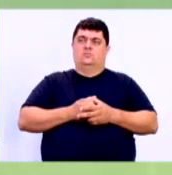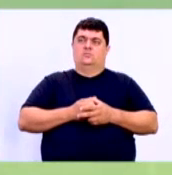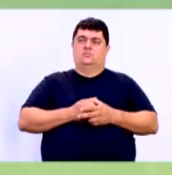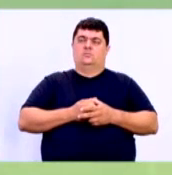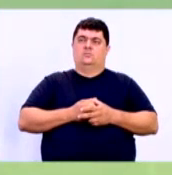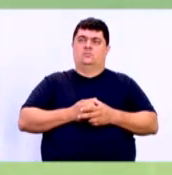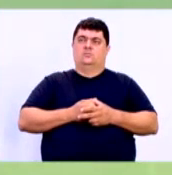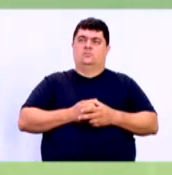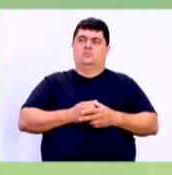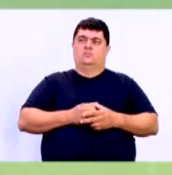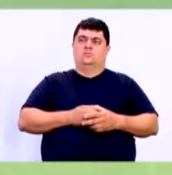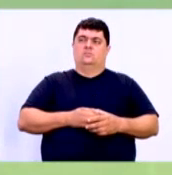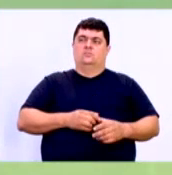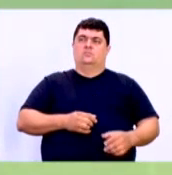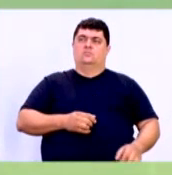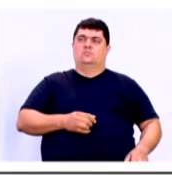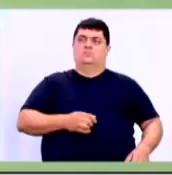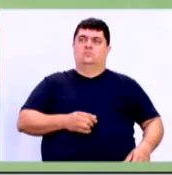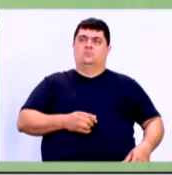100. Opa!